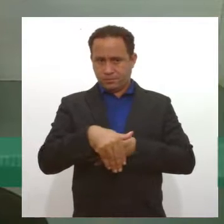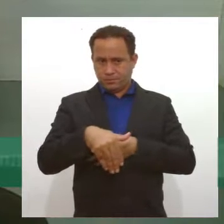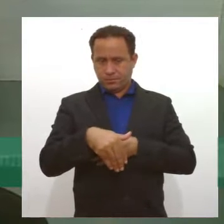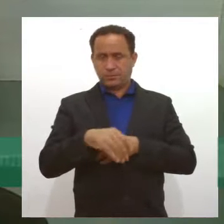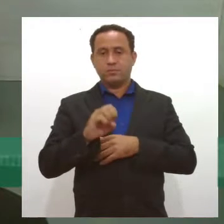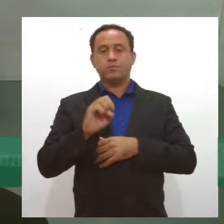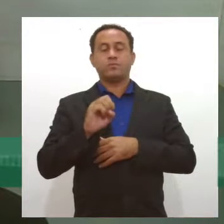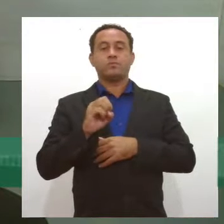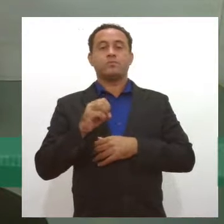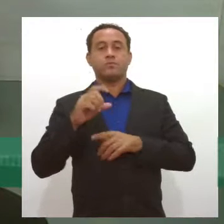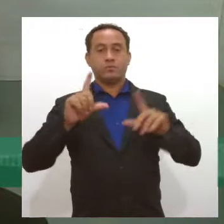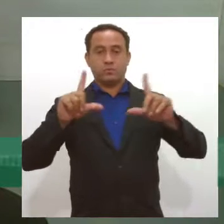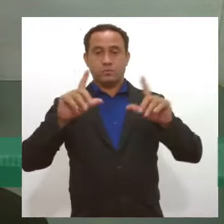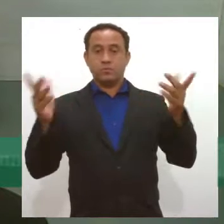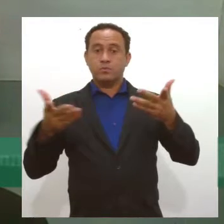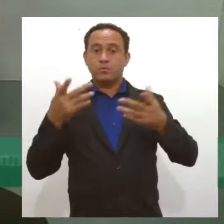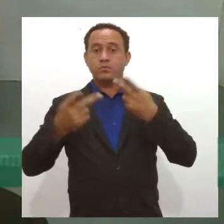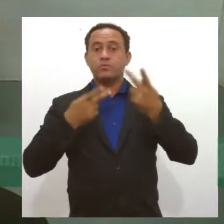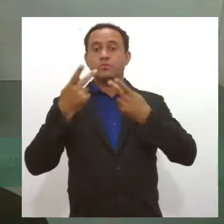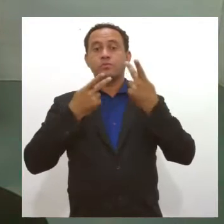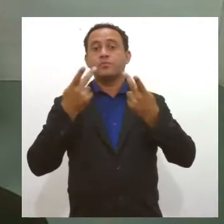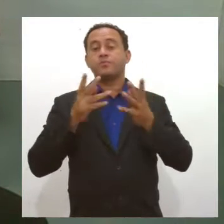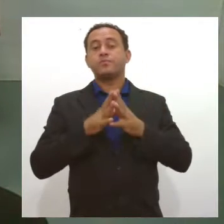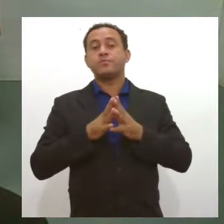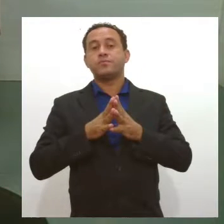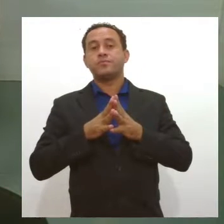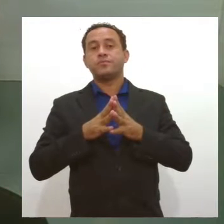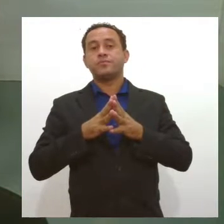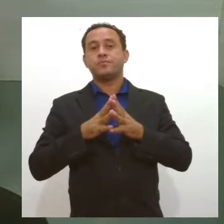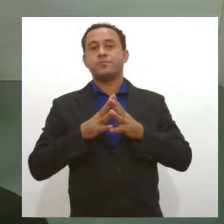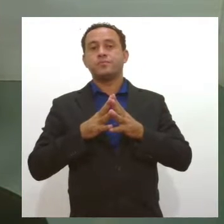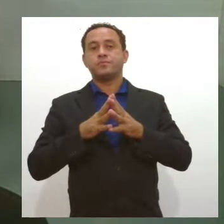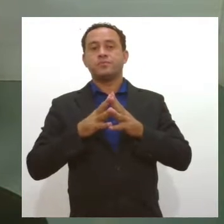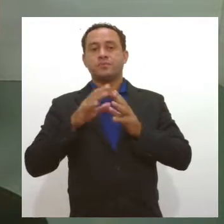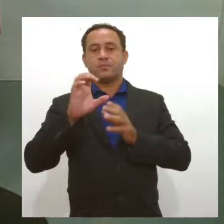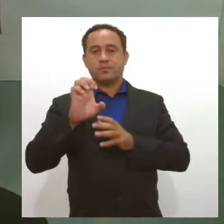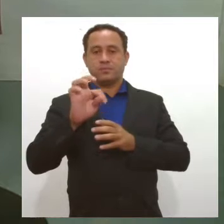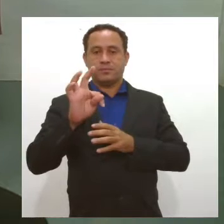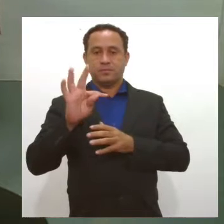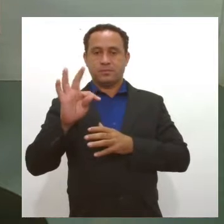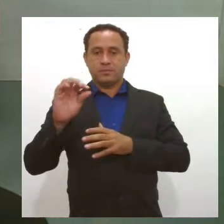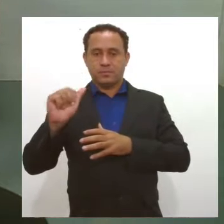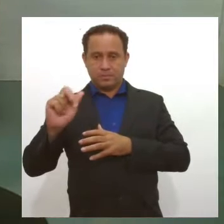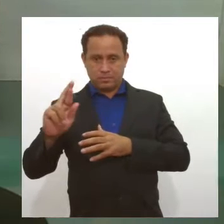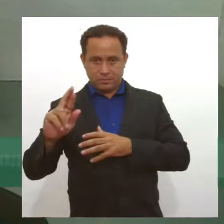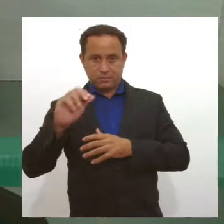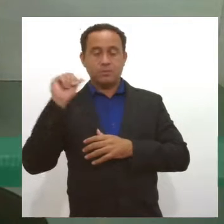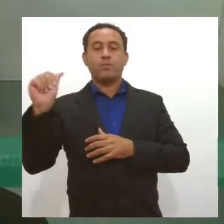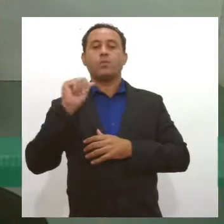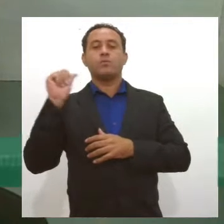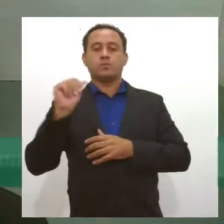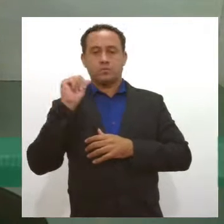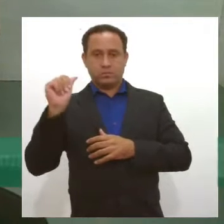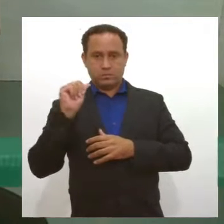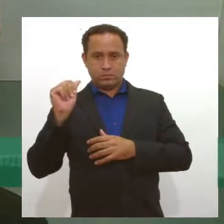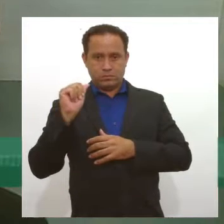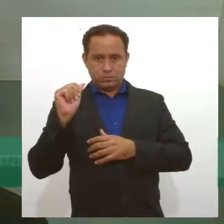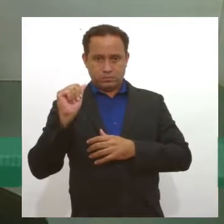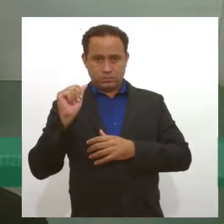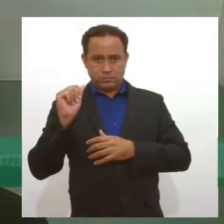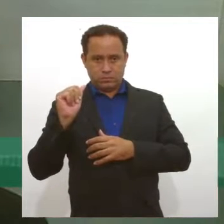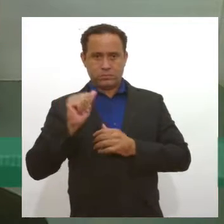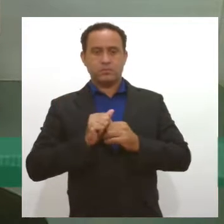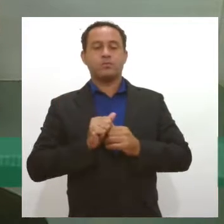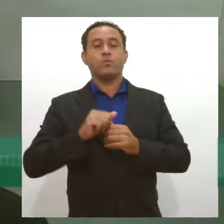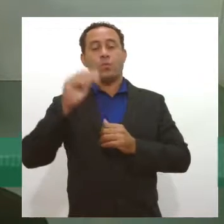988528774. No programa de hoje, vamos falar sobre startups. Segundo a Associação Brasileira de Startups,